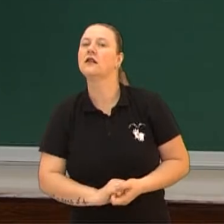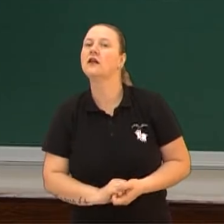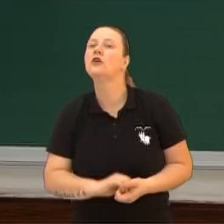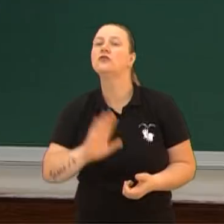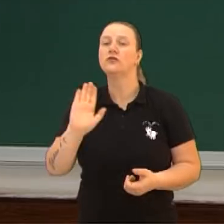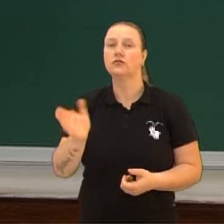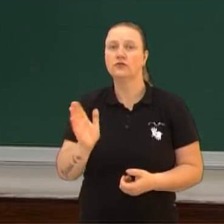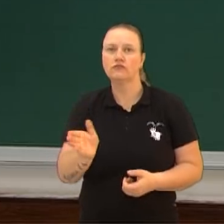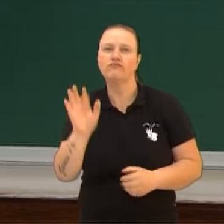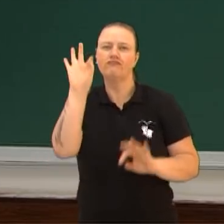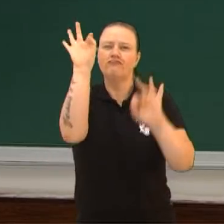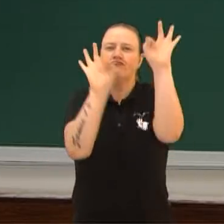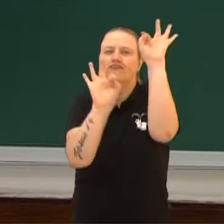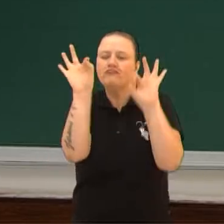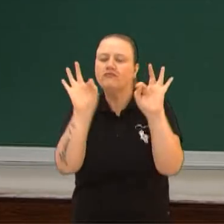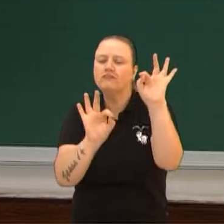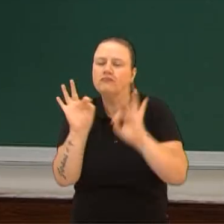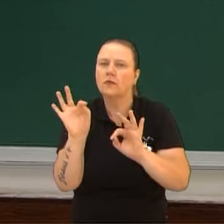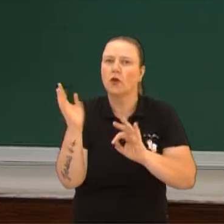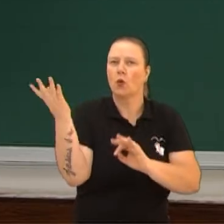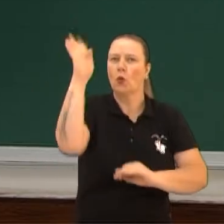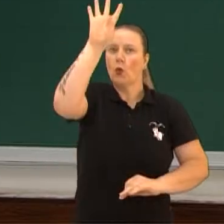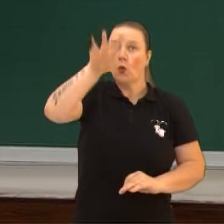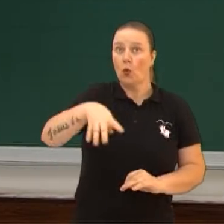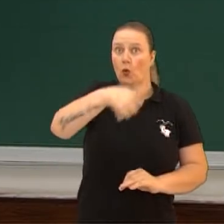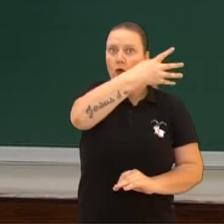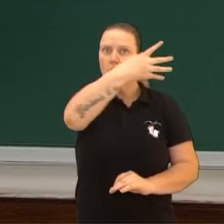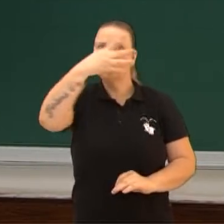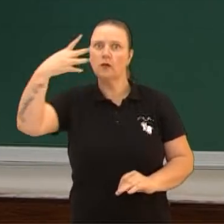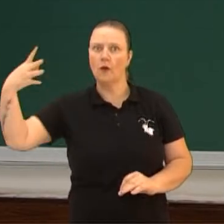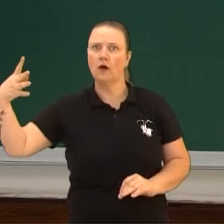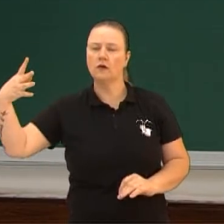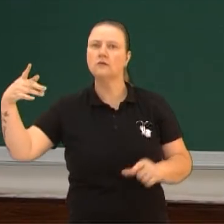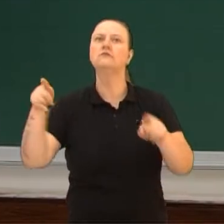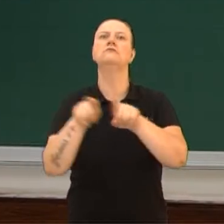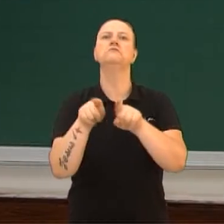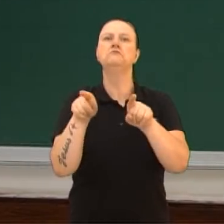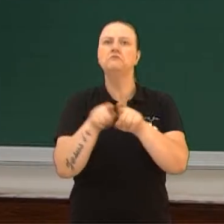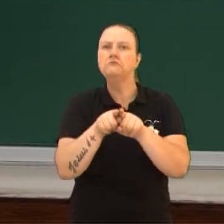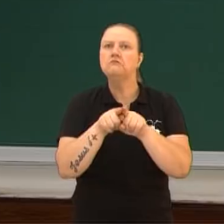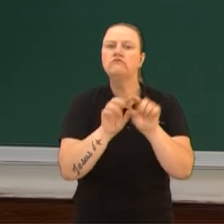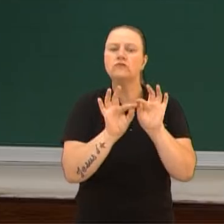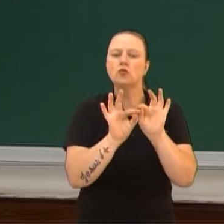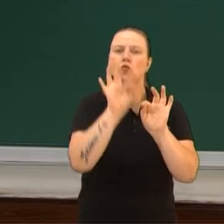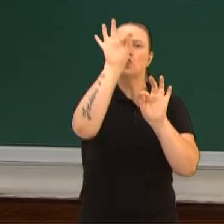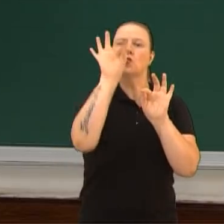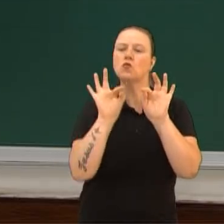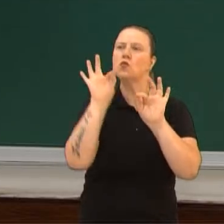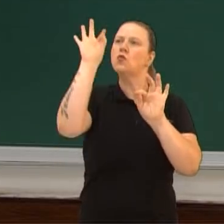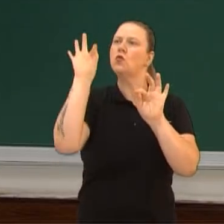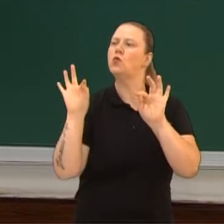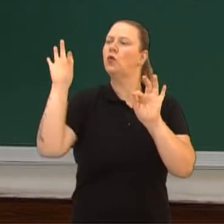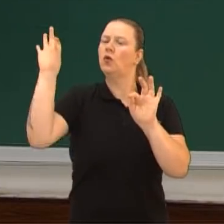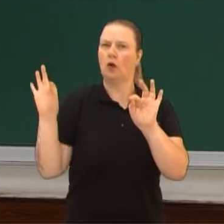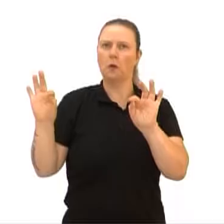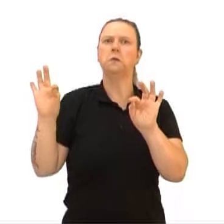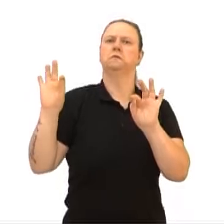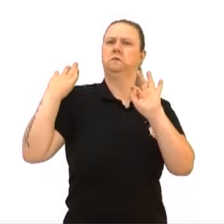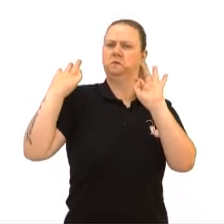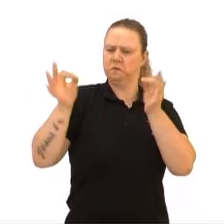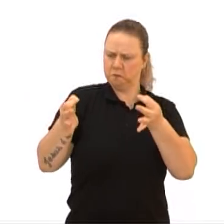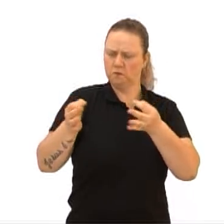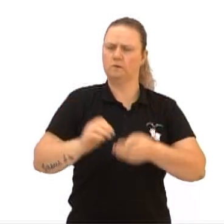de dados em tabelas e construção gráfica. Muito bem, isso mesmo. Então, olha só.